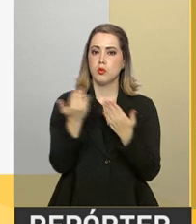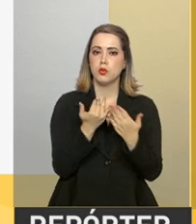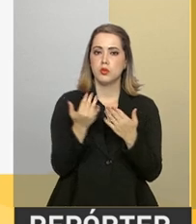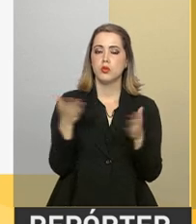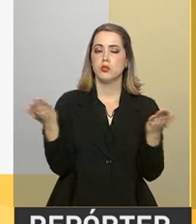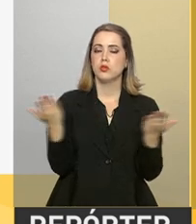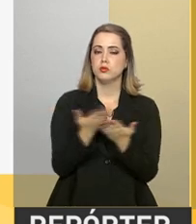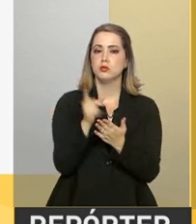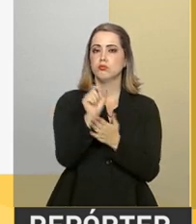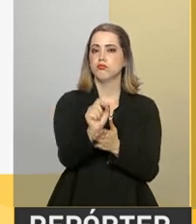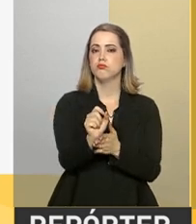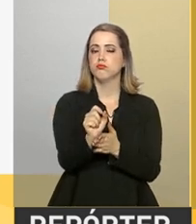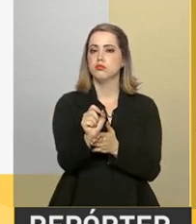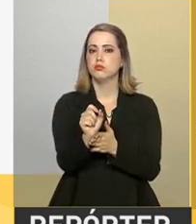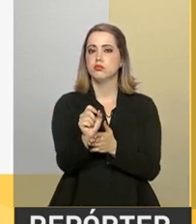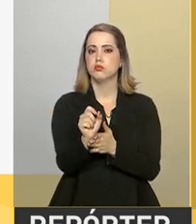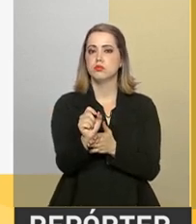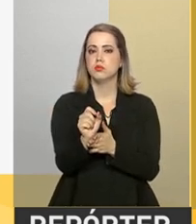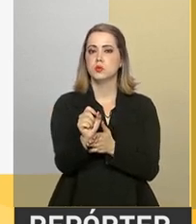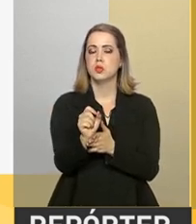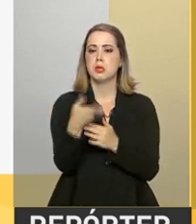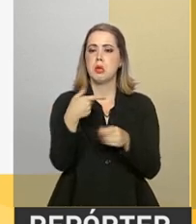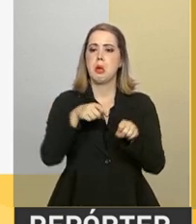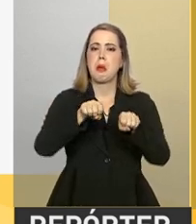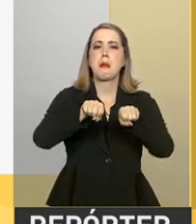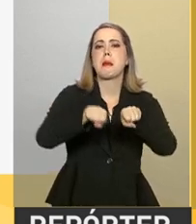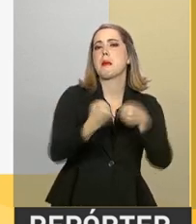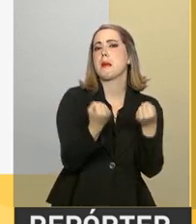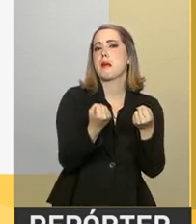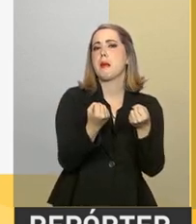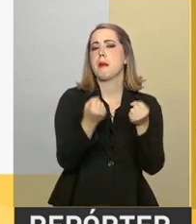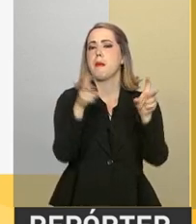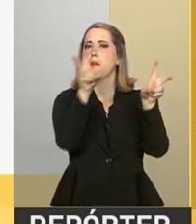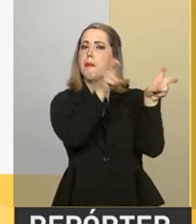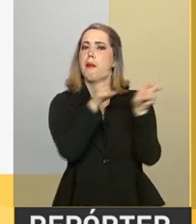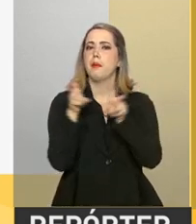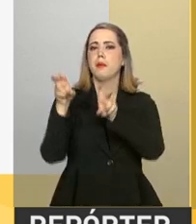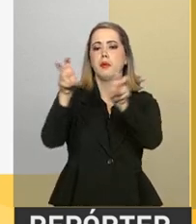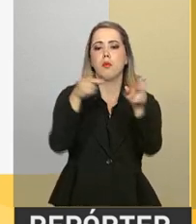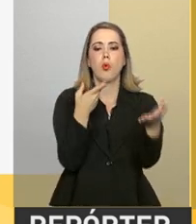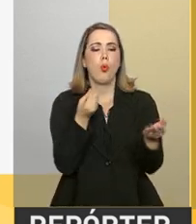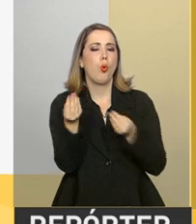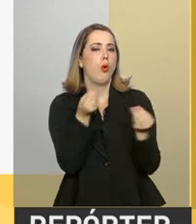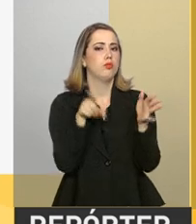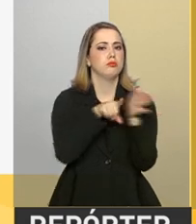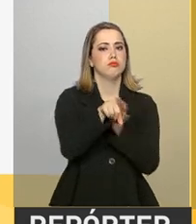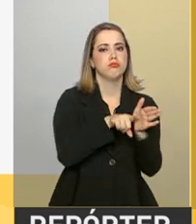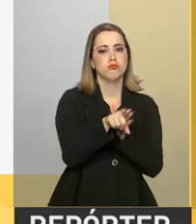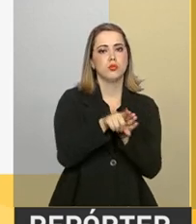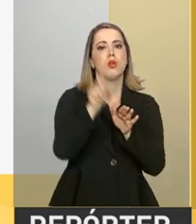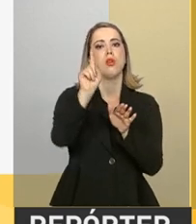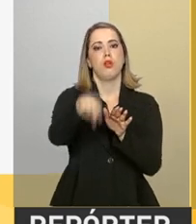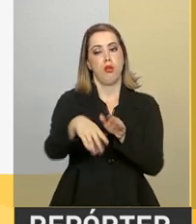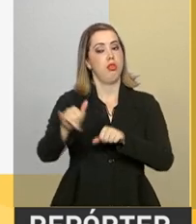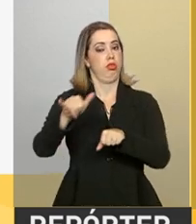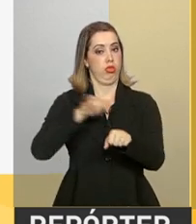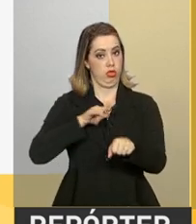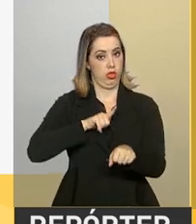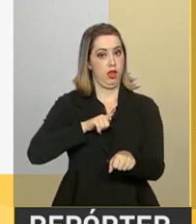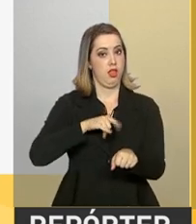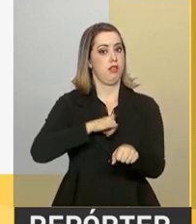talvez eh que tenha quebrado paradigmas da forma de investigar que foi feita com estratégia